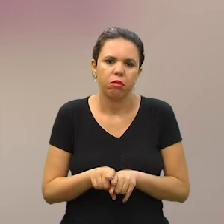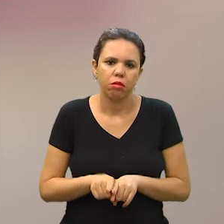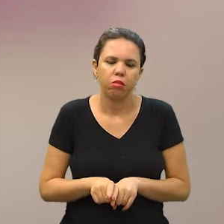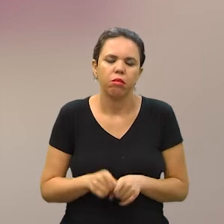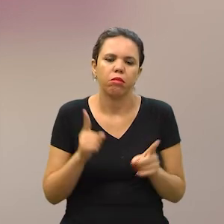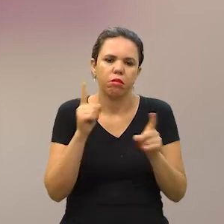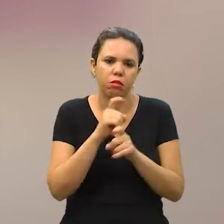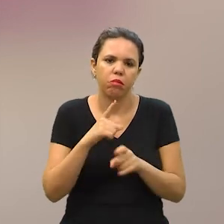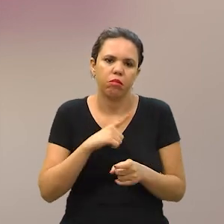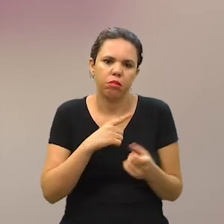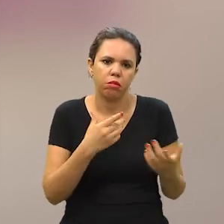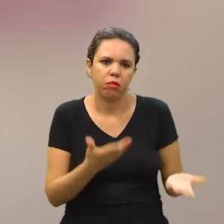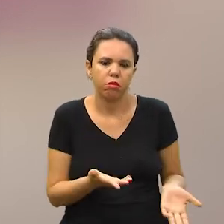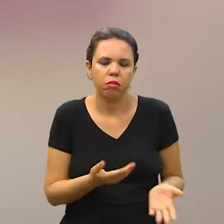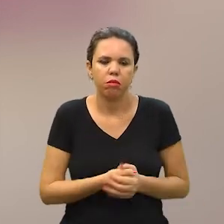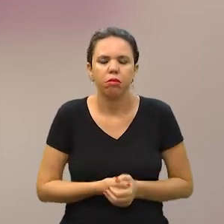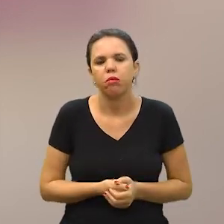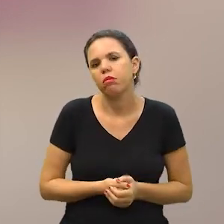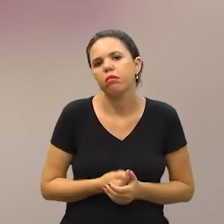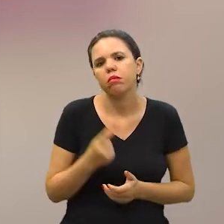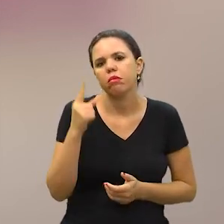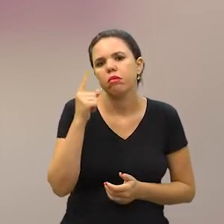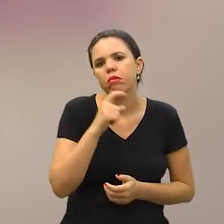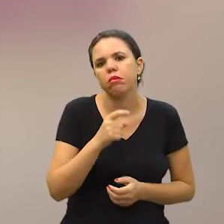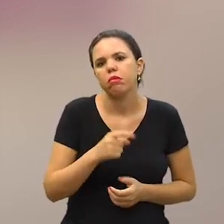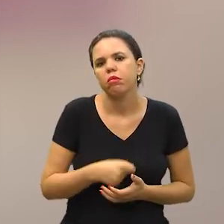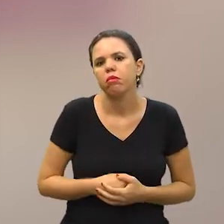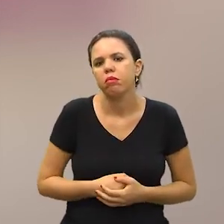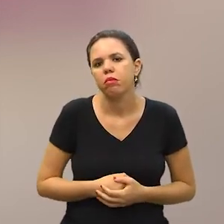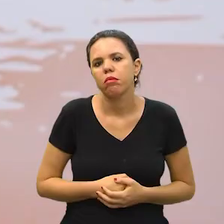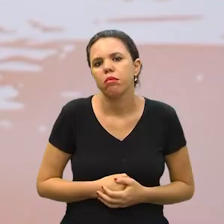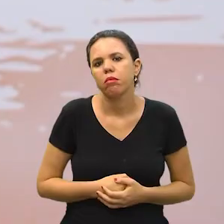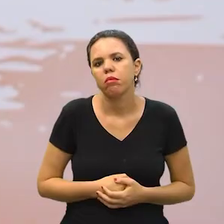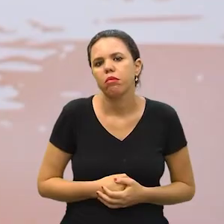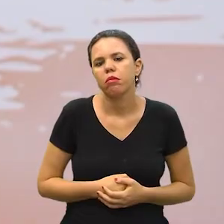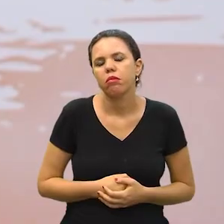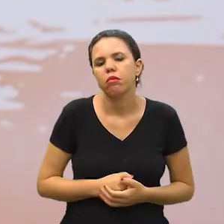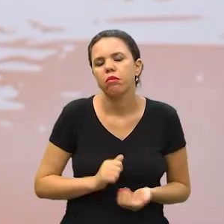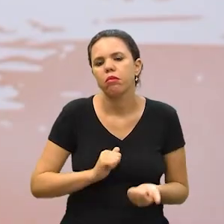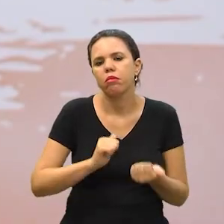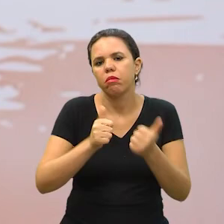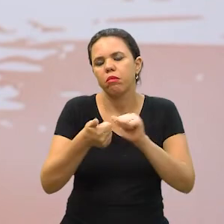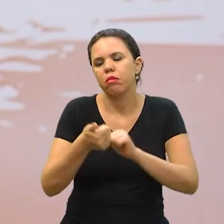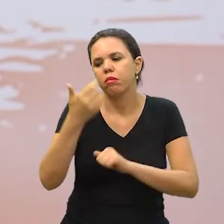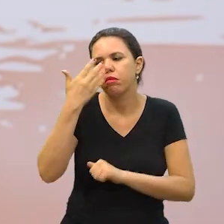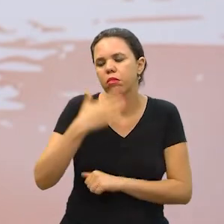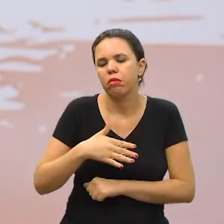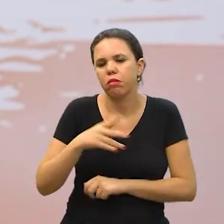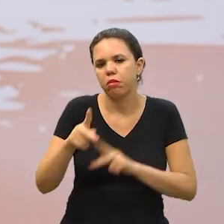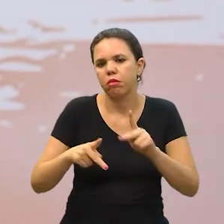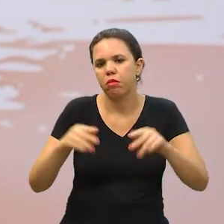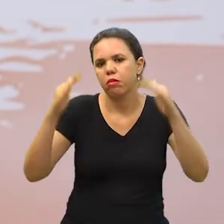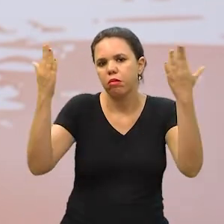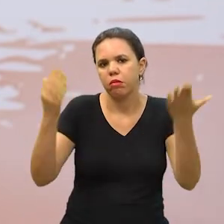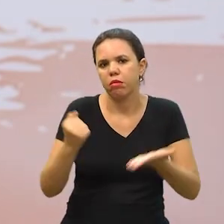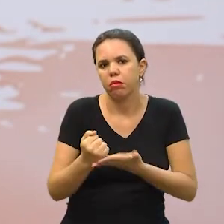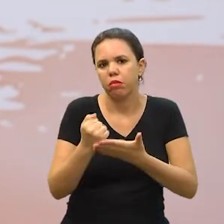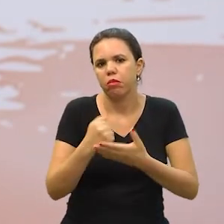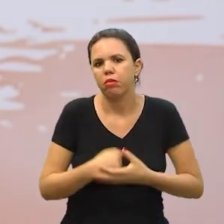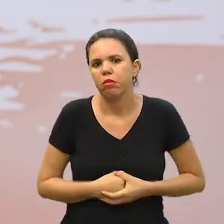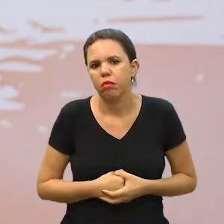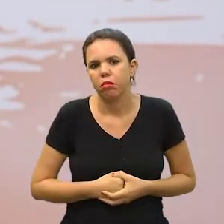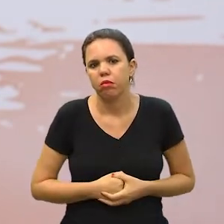muitas vezes tem essa dificuldade. Então, isso é o mais difícil, eu vejo, sabe? E esporte para criança, para adulto,